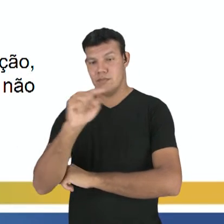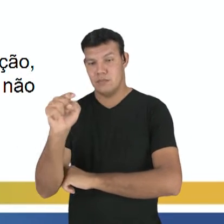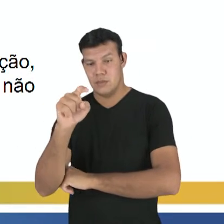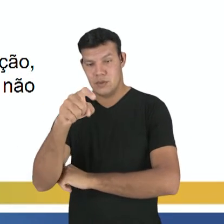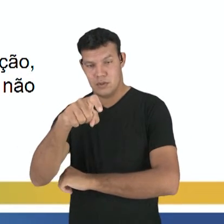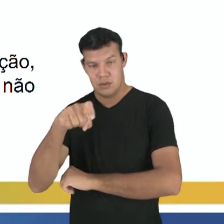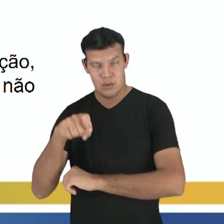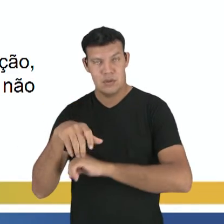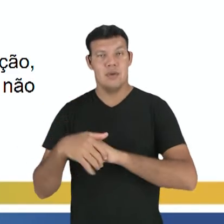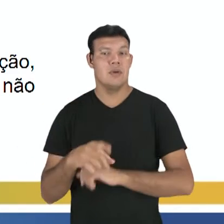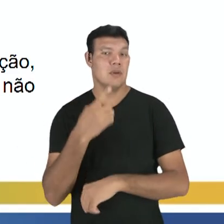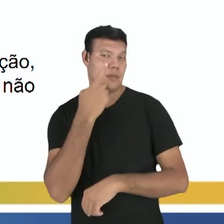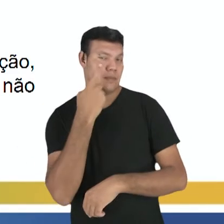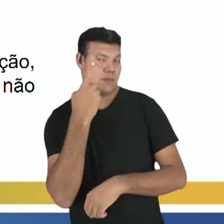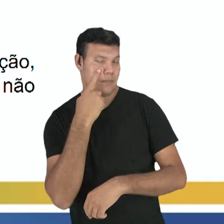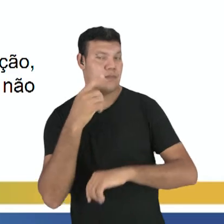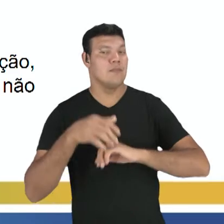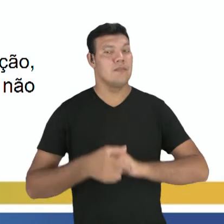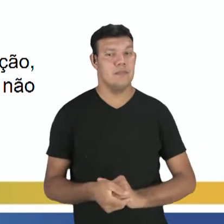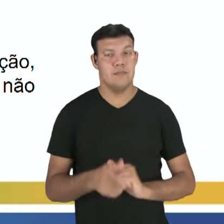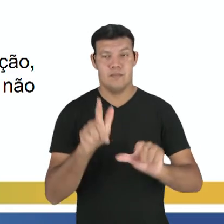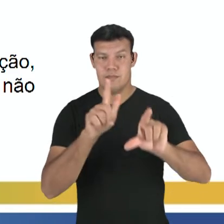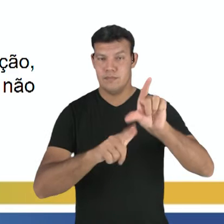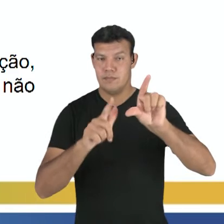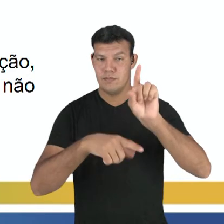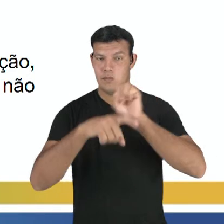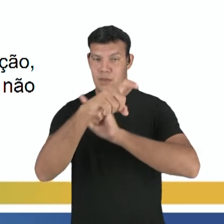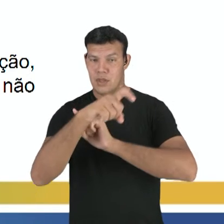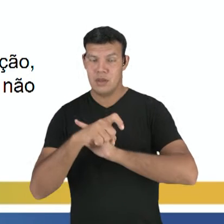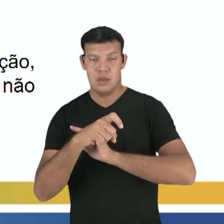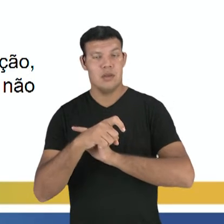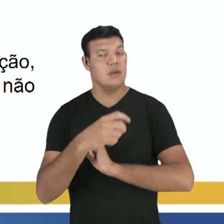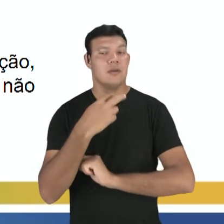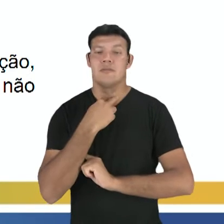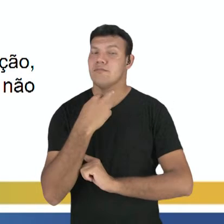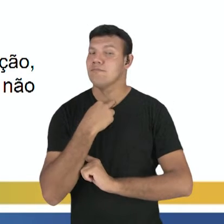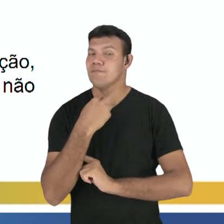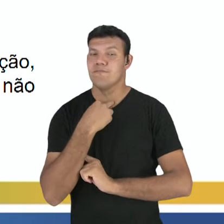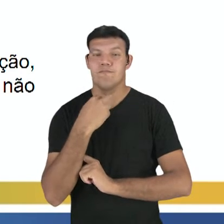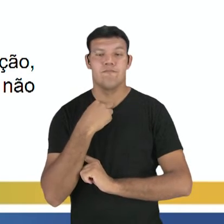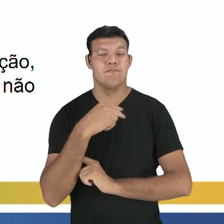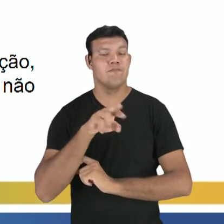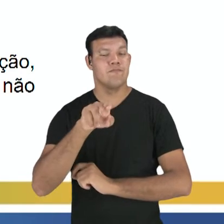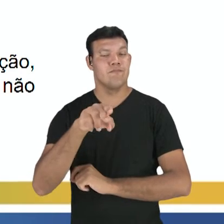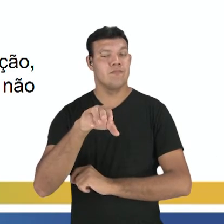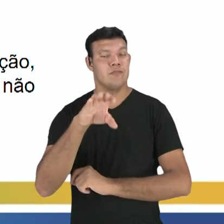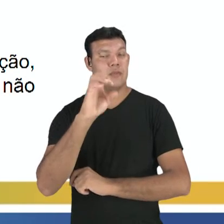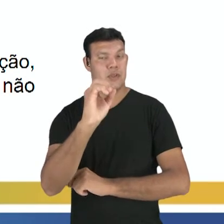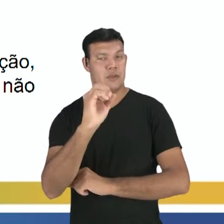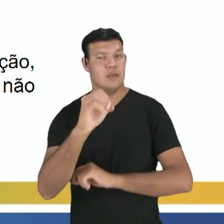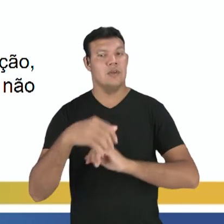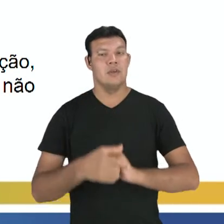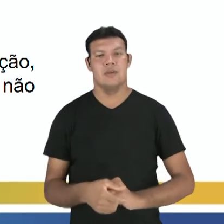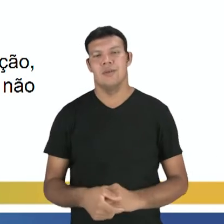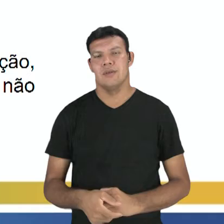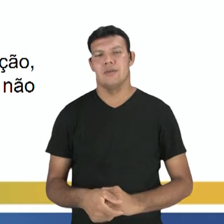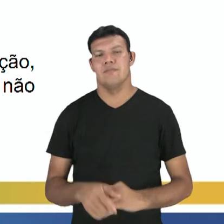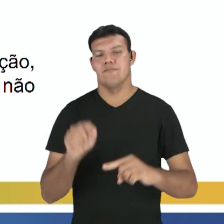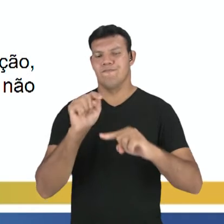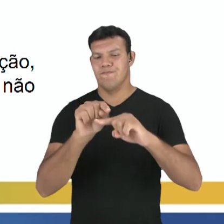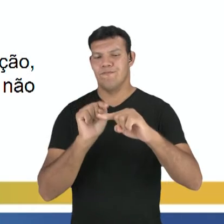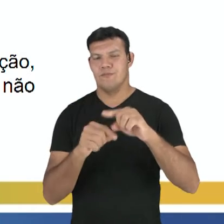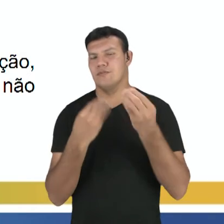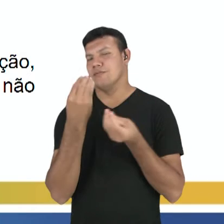x. Note que o x não pode ser igual a zero. Tudo bem? Porque não há divisão por